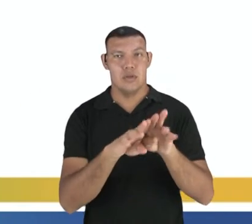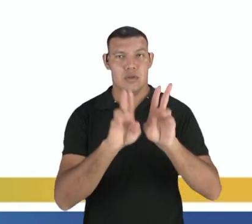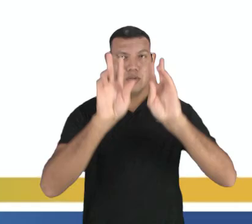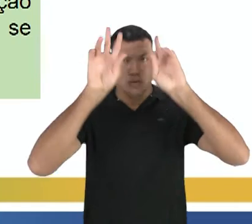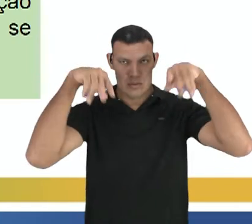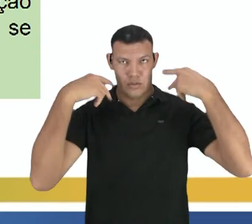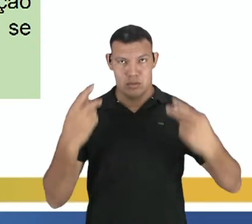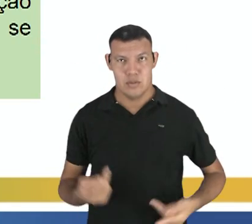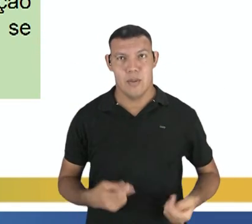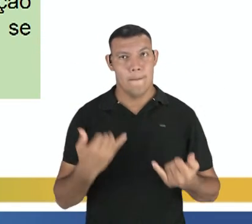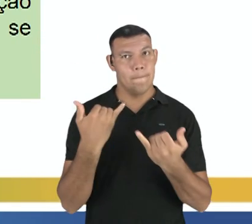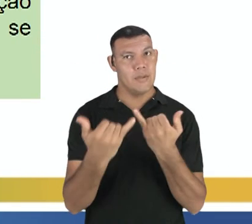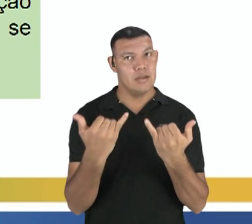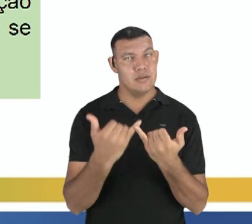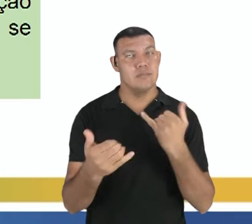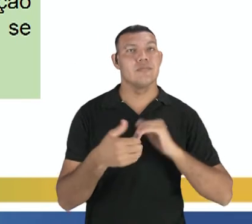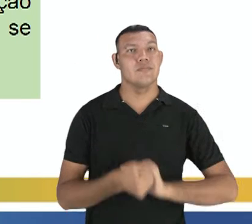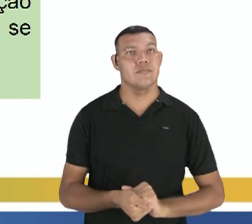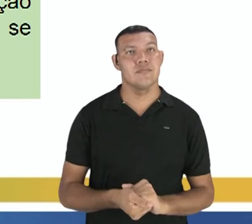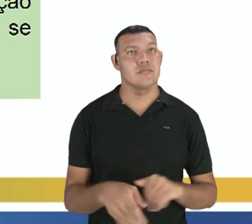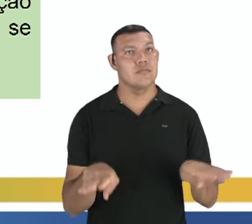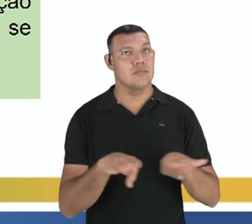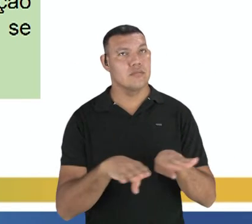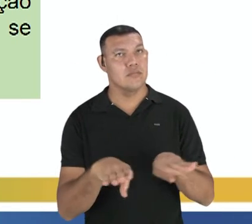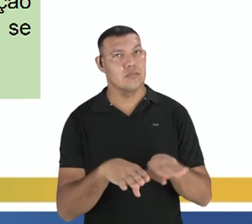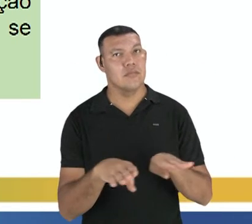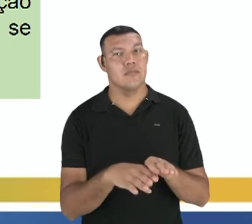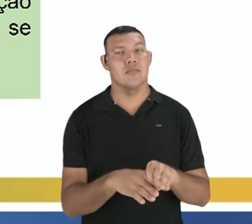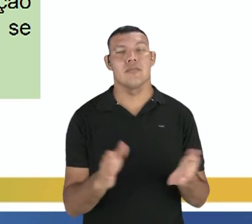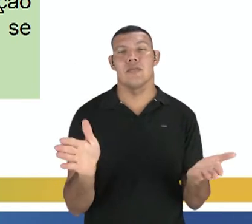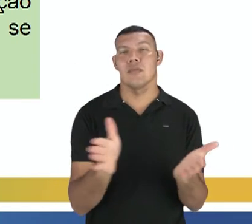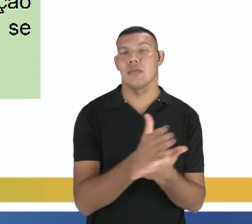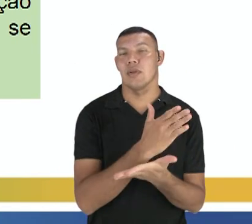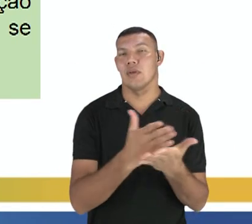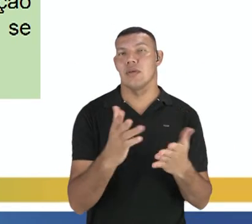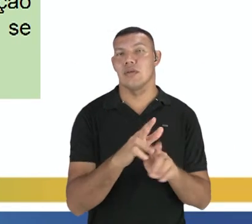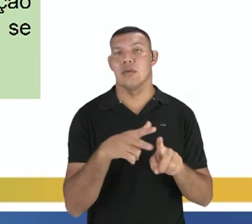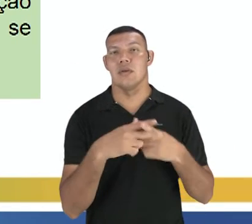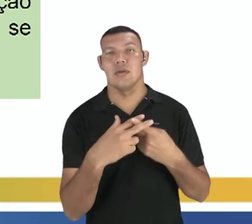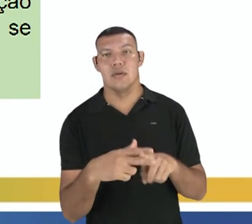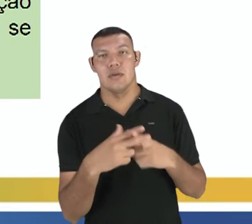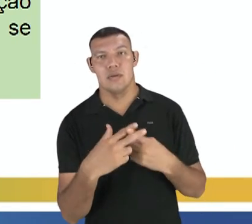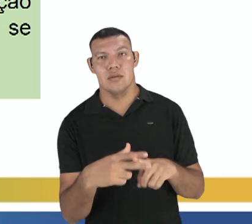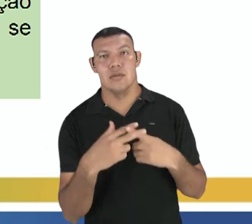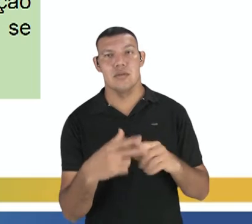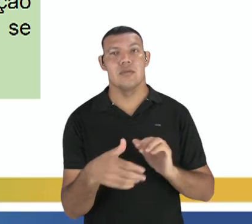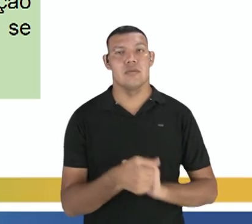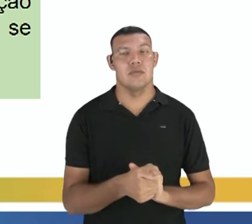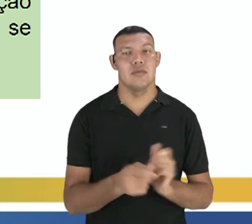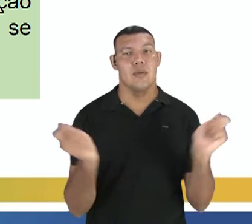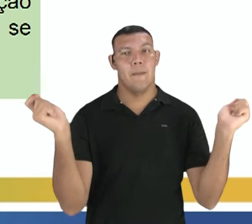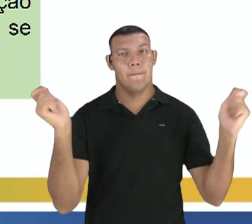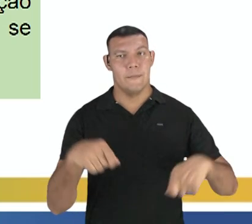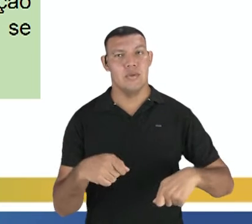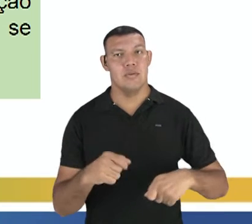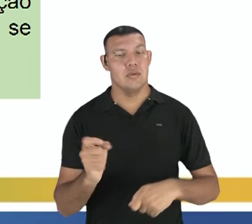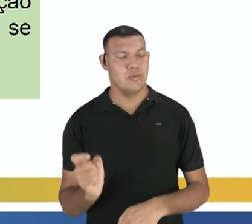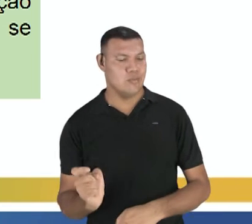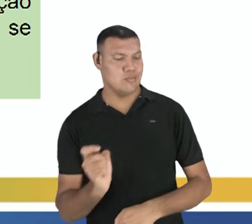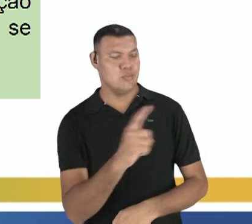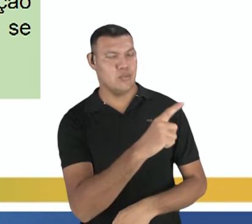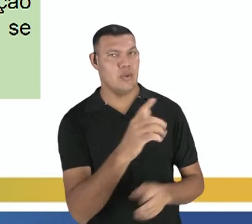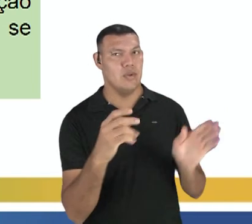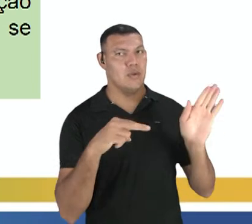muito semelhante. Além disso, nós temos alguns mecanismos que possibilitam a evolução biológica.